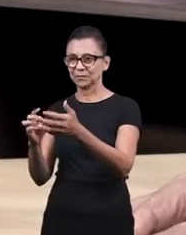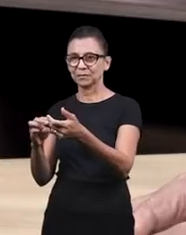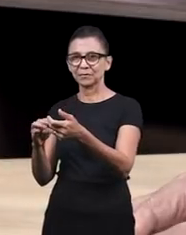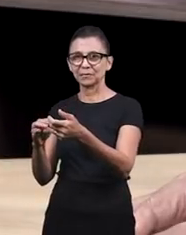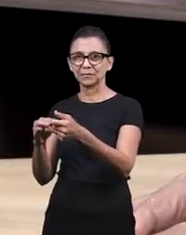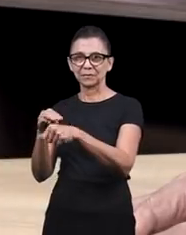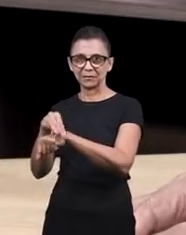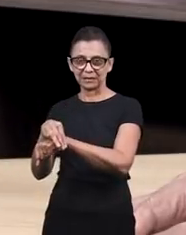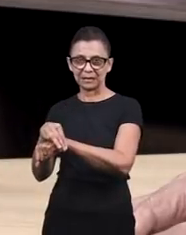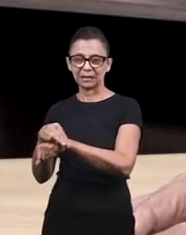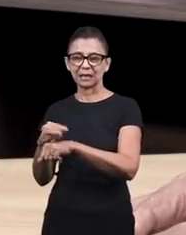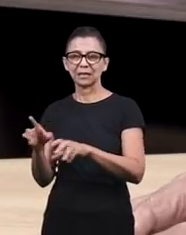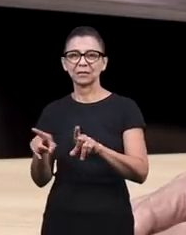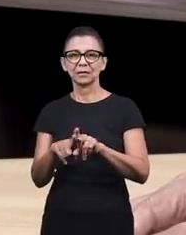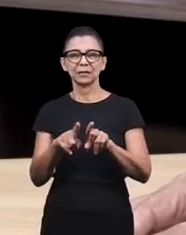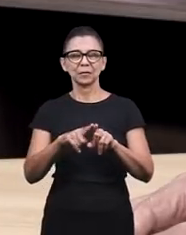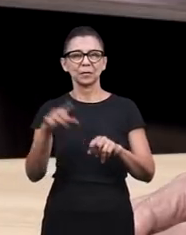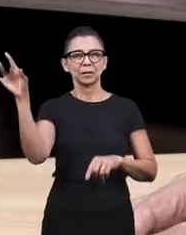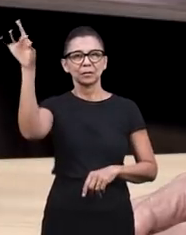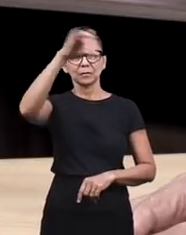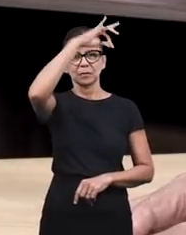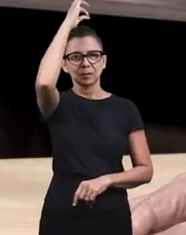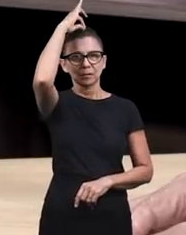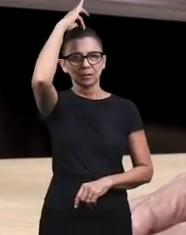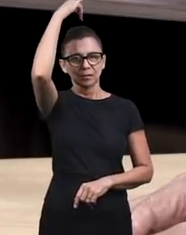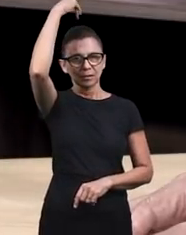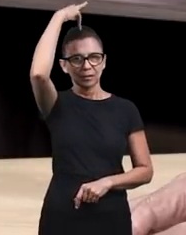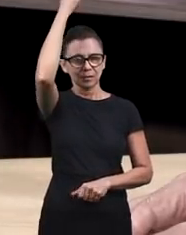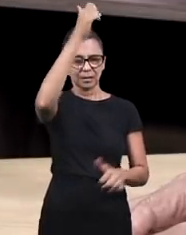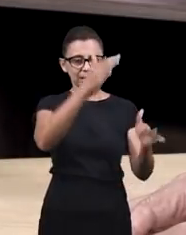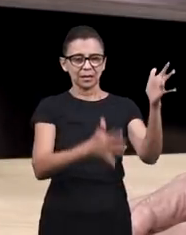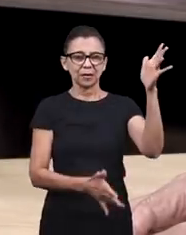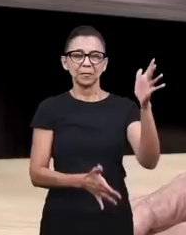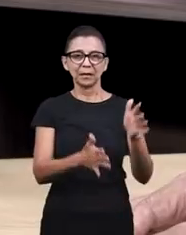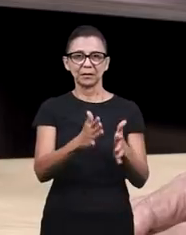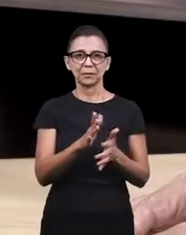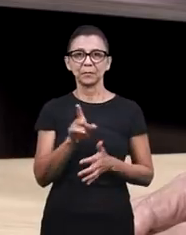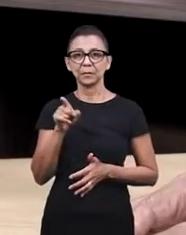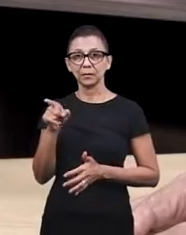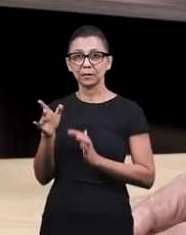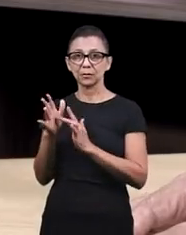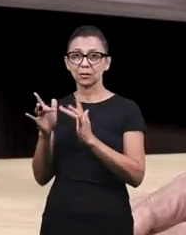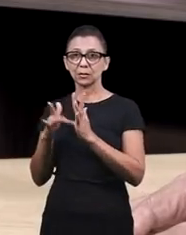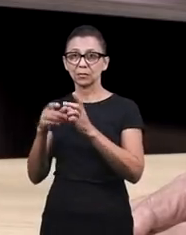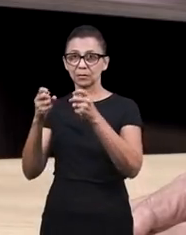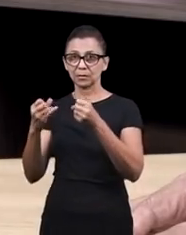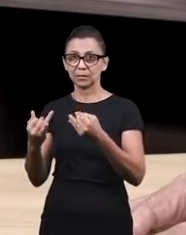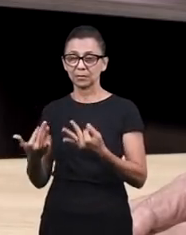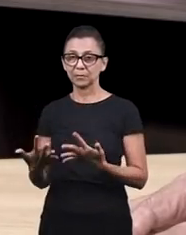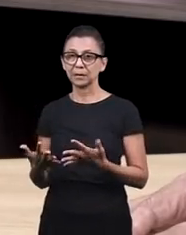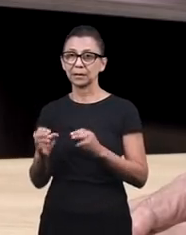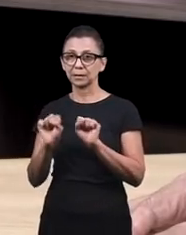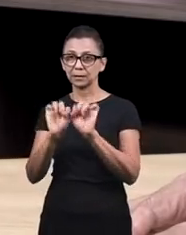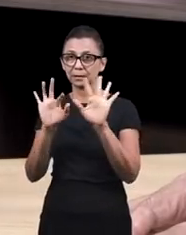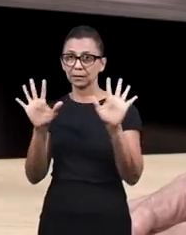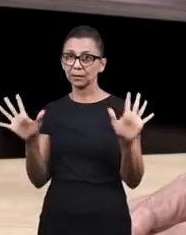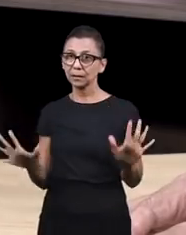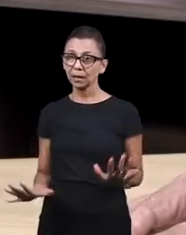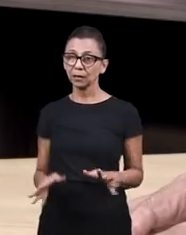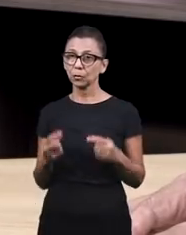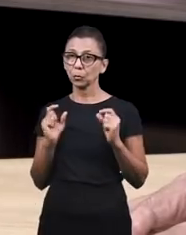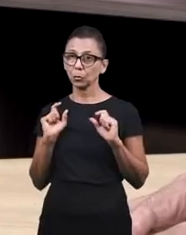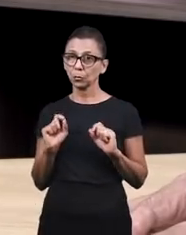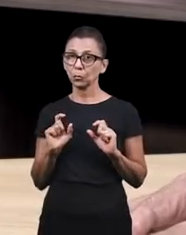ministério ali, e o derramar do Espírito Santo, quando o Senhor Jesus deixa claro que o Espírito seria derramado para